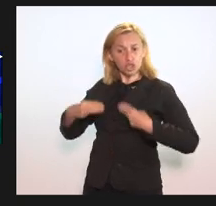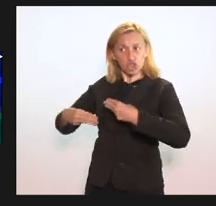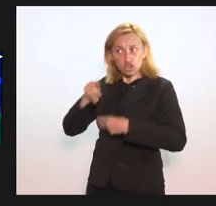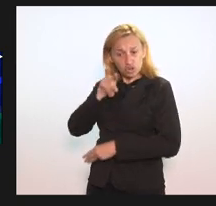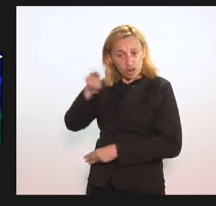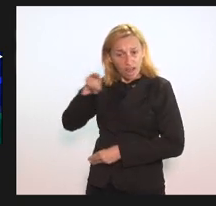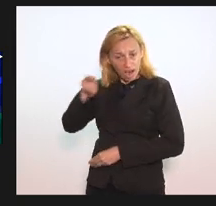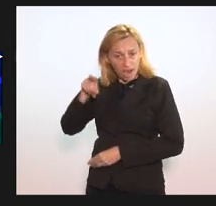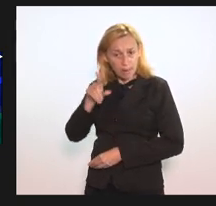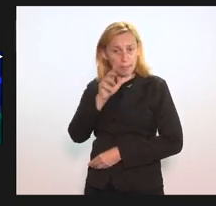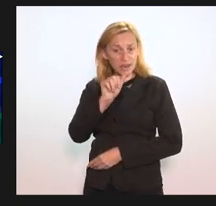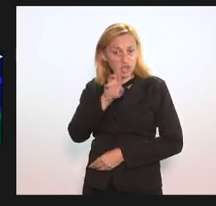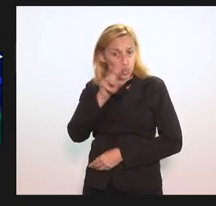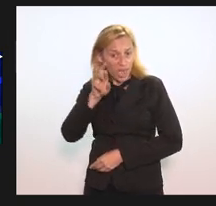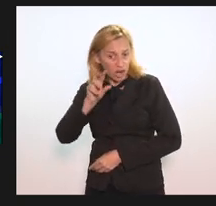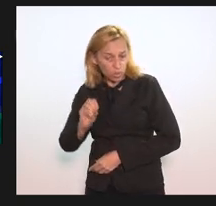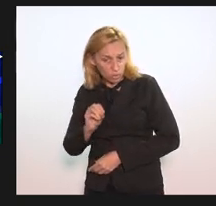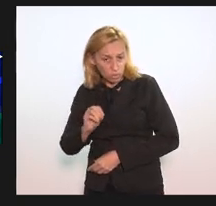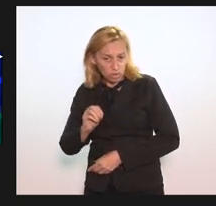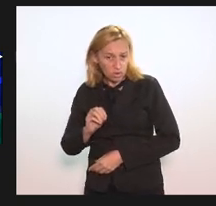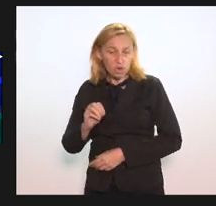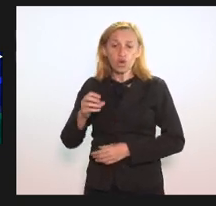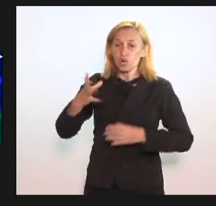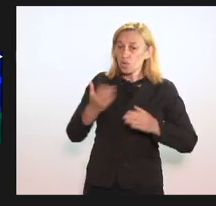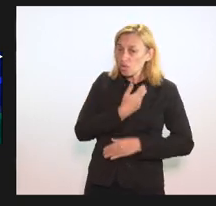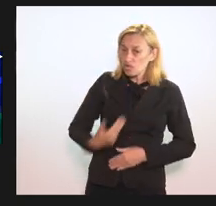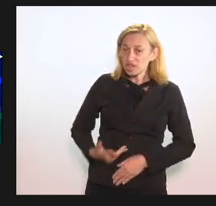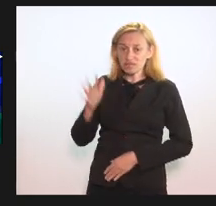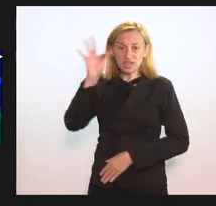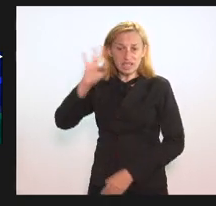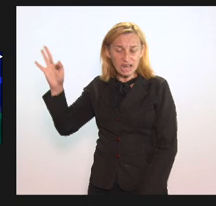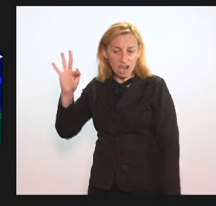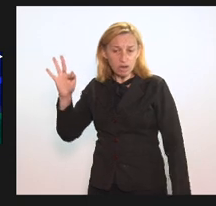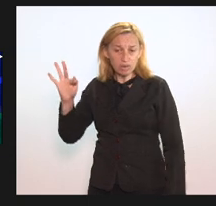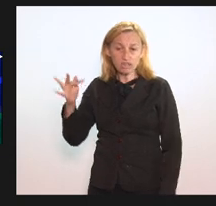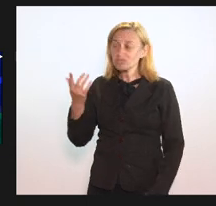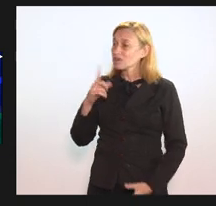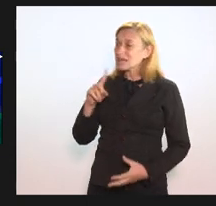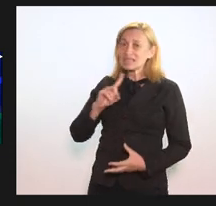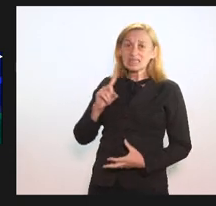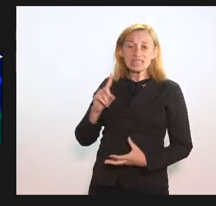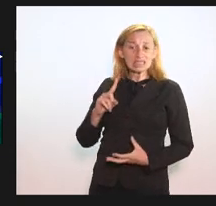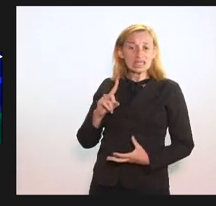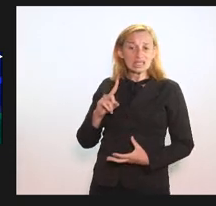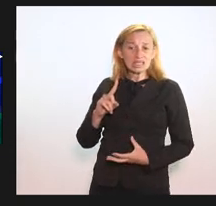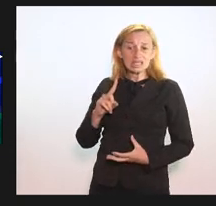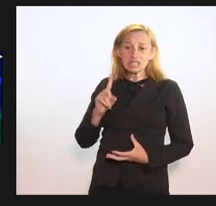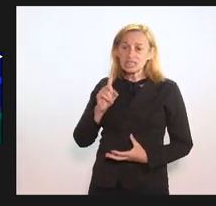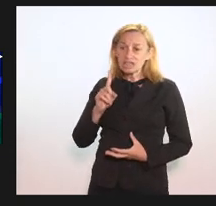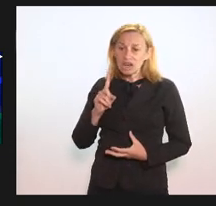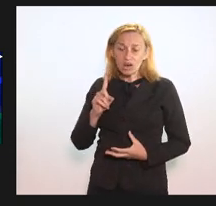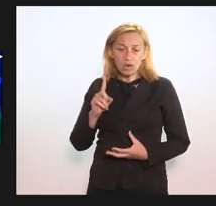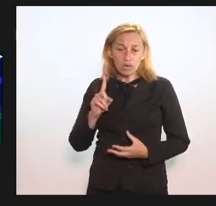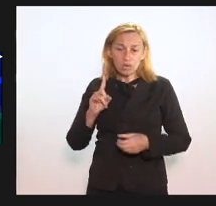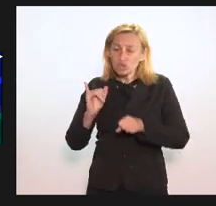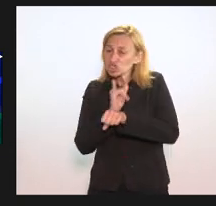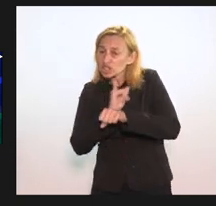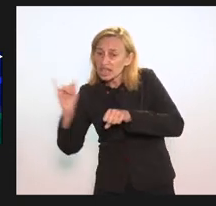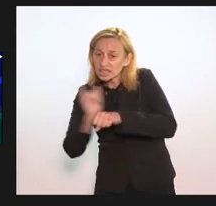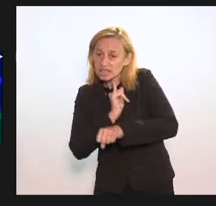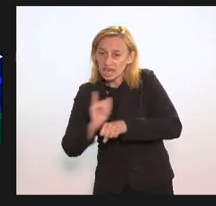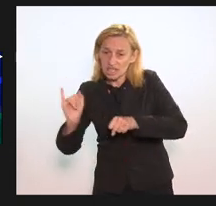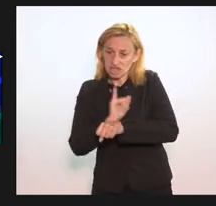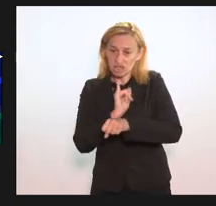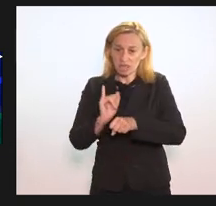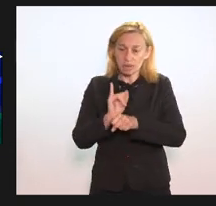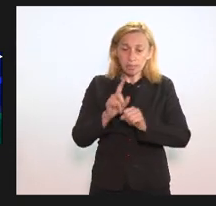e o ministro vaso ele e o governo federal não tomaram medidas corretas para manter